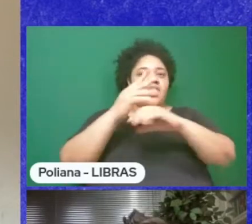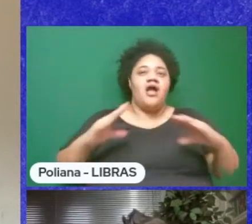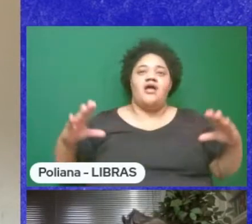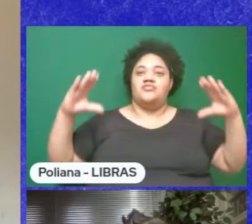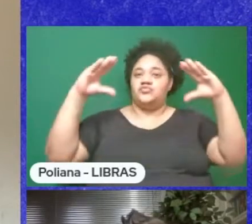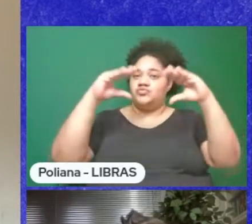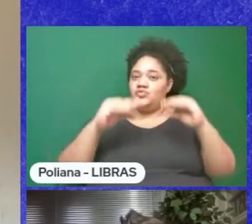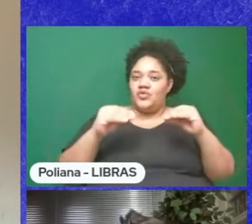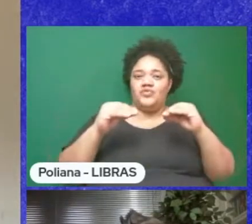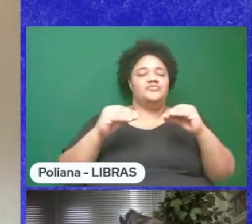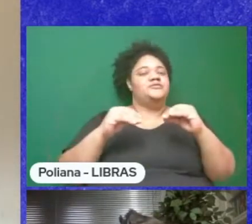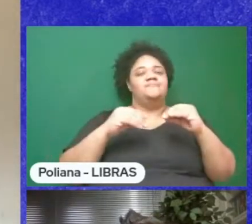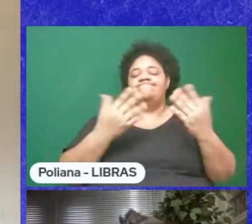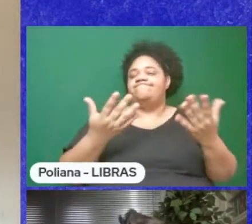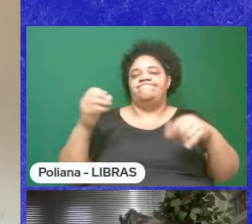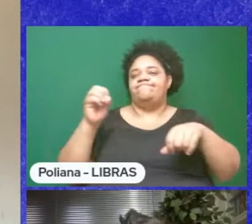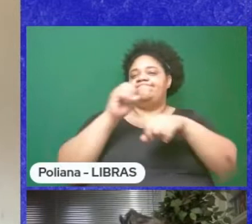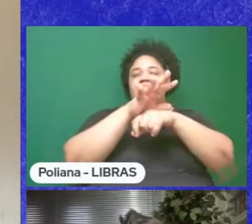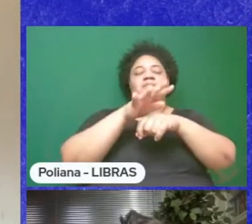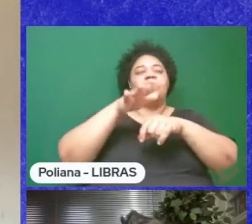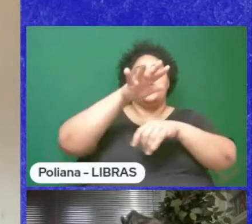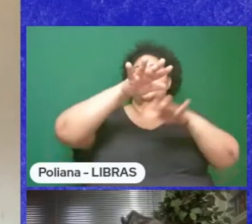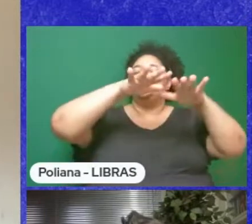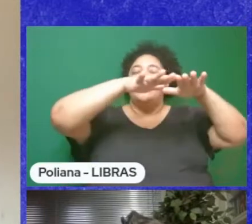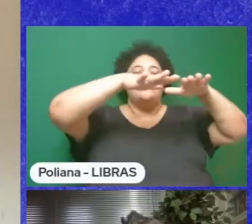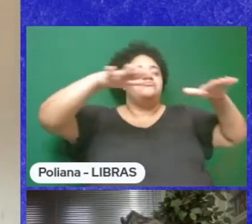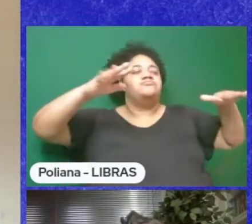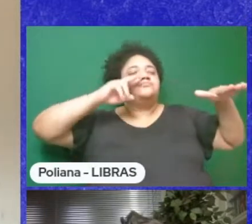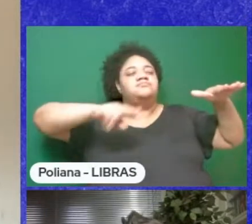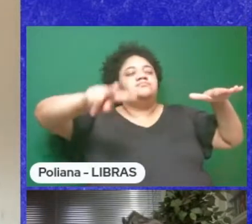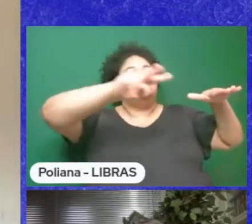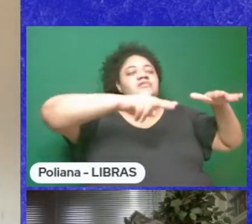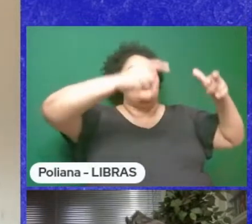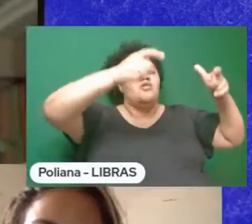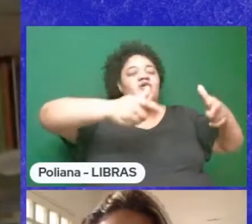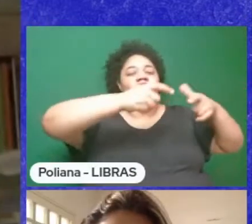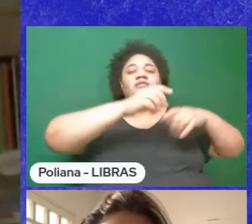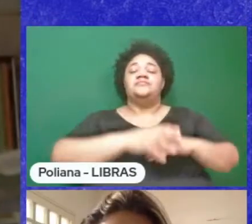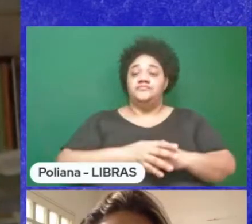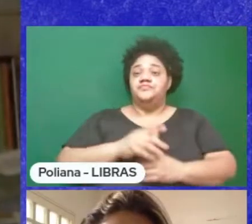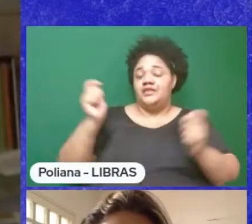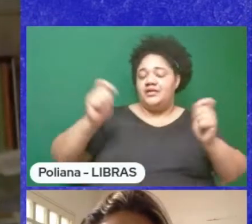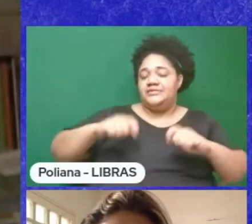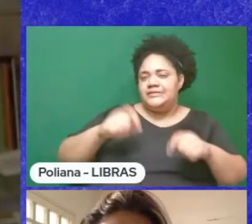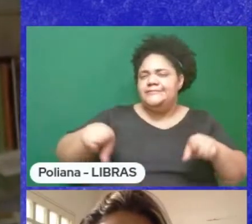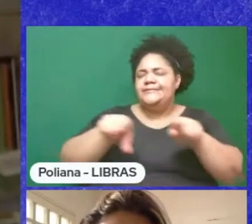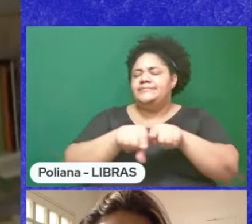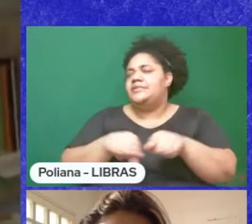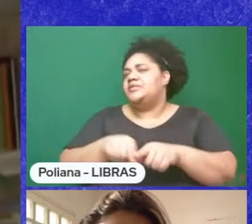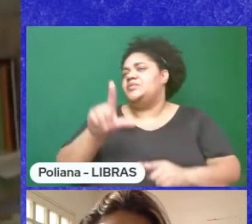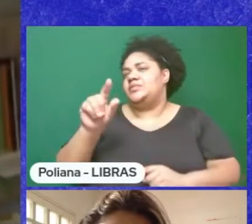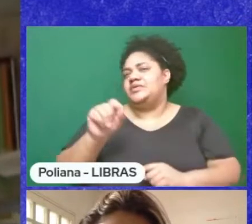noite não iria mostrar tanto essa dimensão daquele E ali lugar acho que tem que um e ali caberia tanto também, acho que talvez